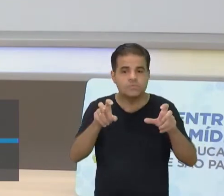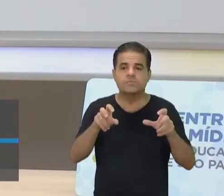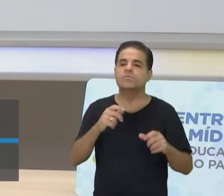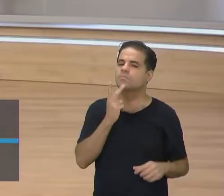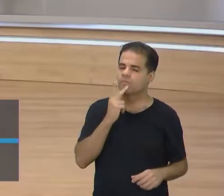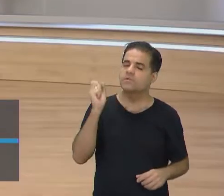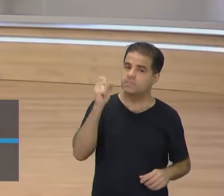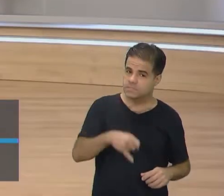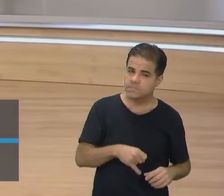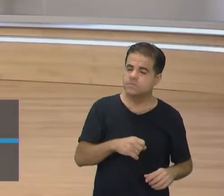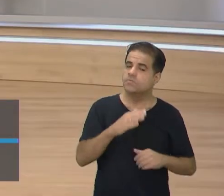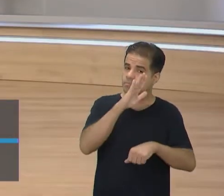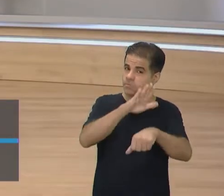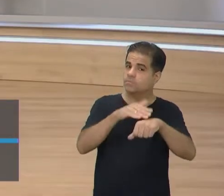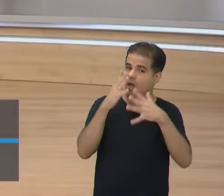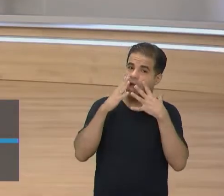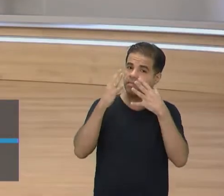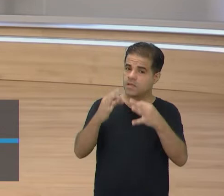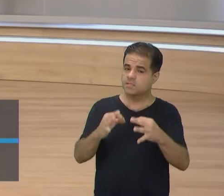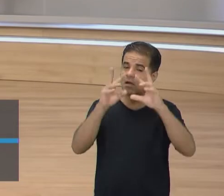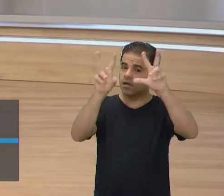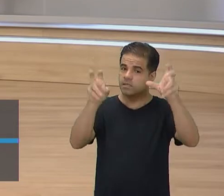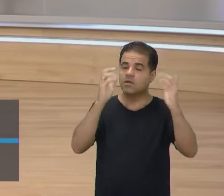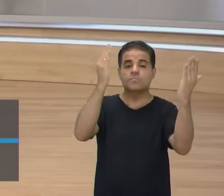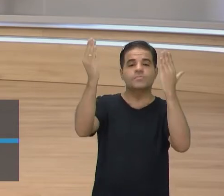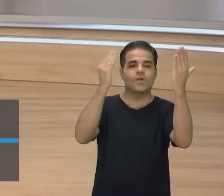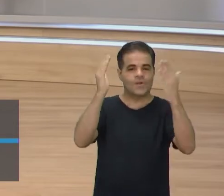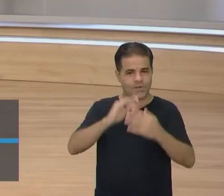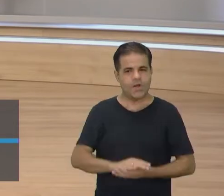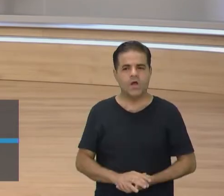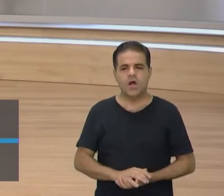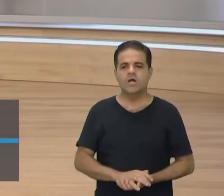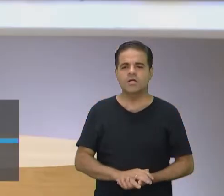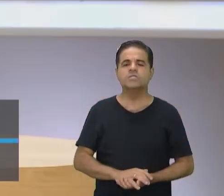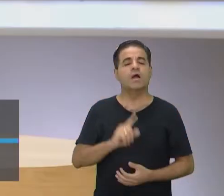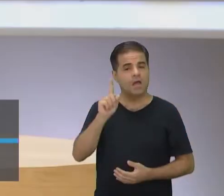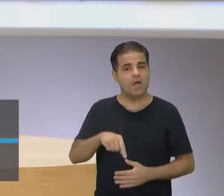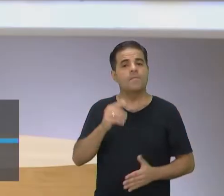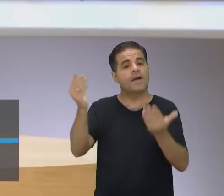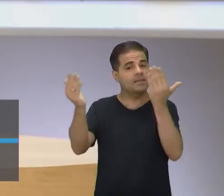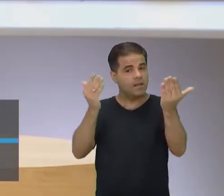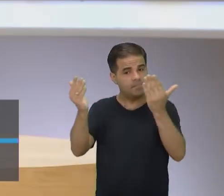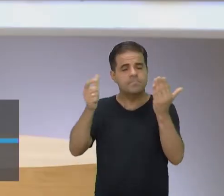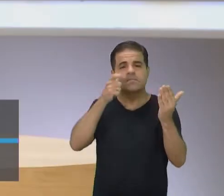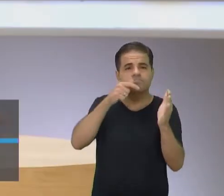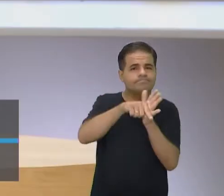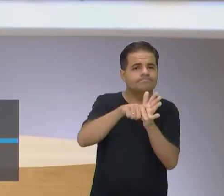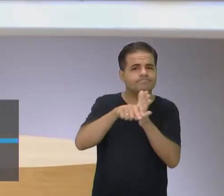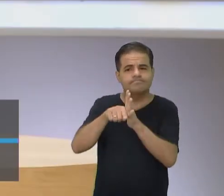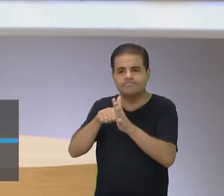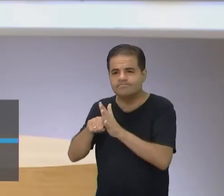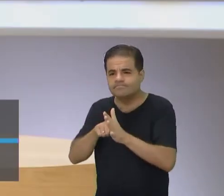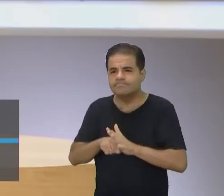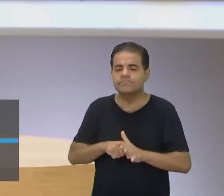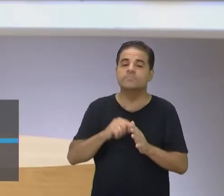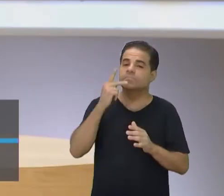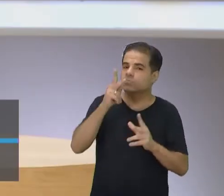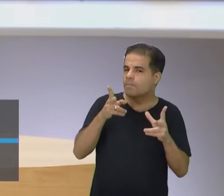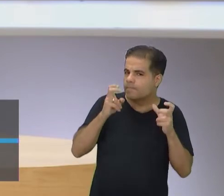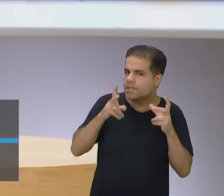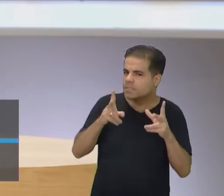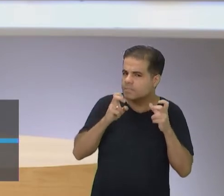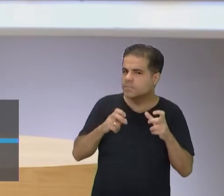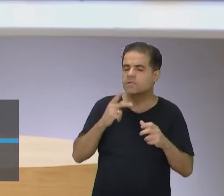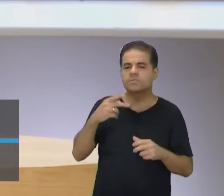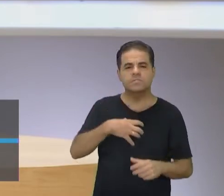falando sim. E o que me chamou a atenção também foi a questão psicológica, é uma verdadeira terapia, né? Uma análise psicológica da sua percepção, dos